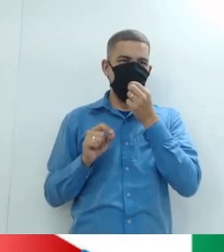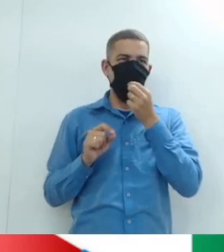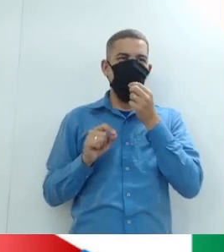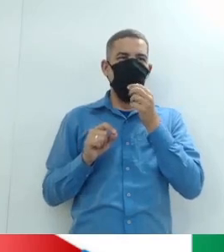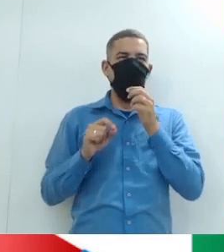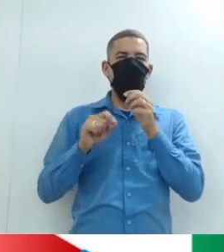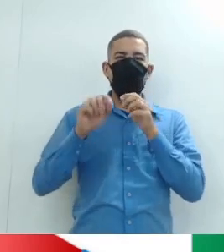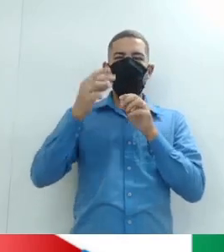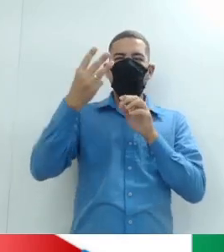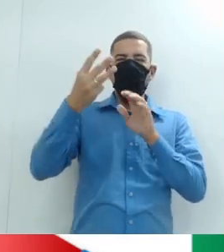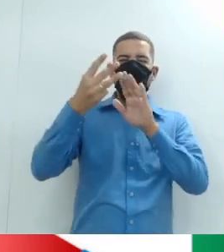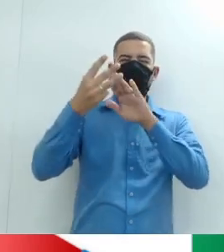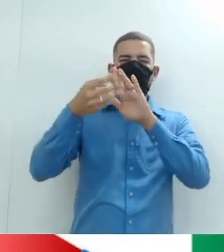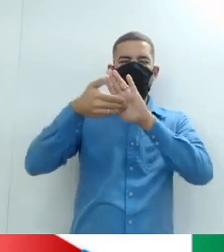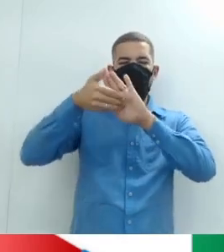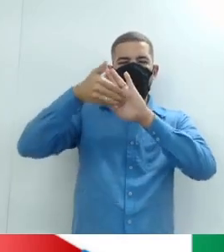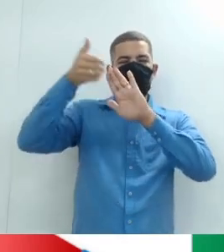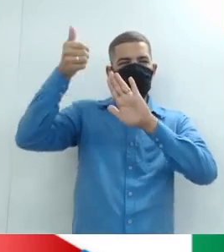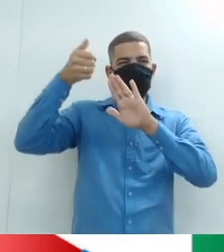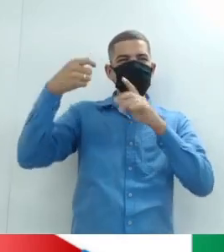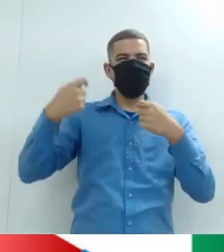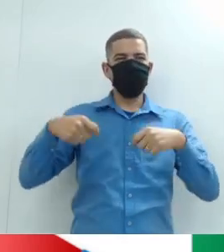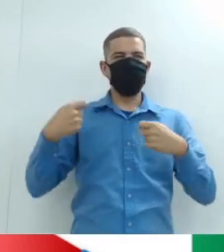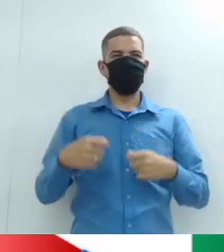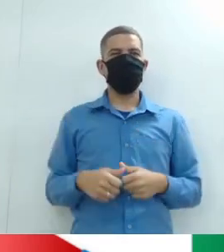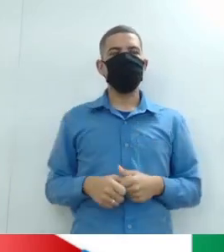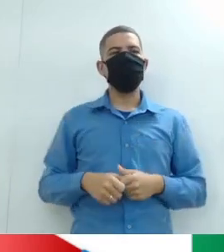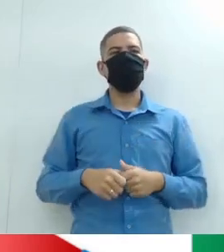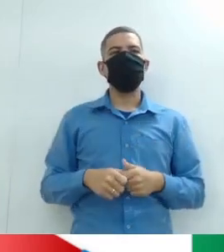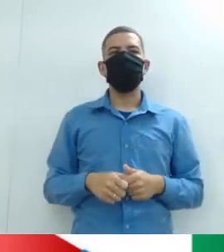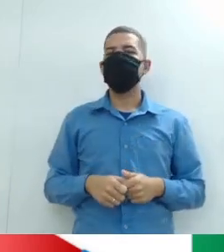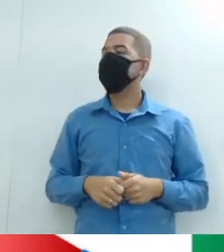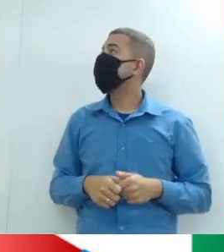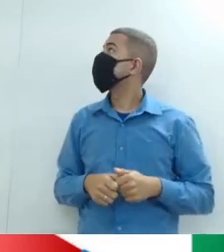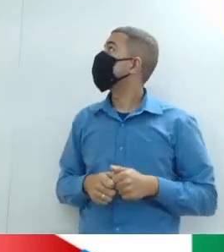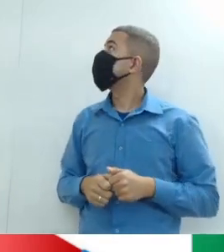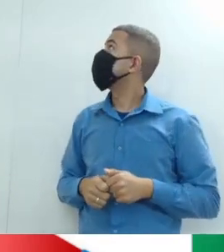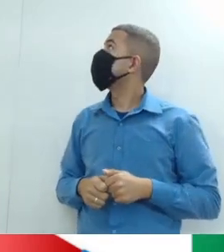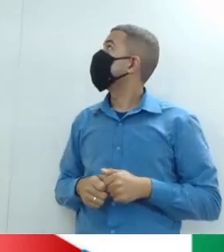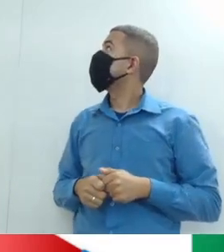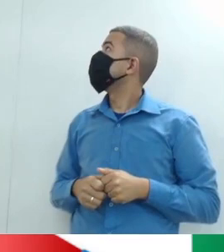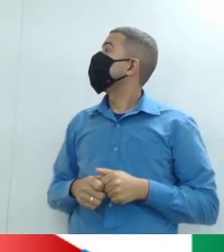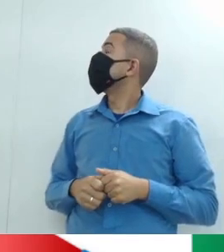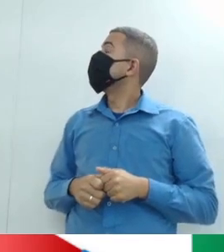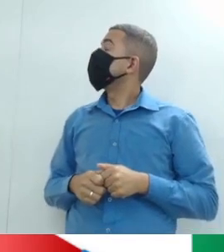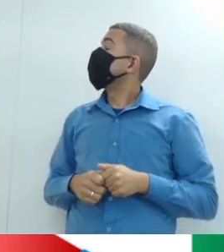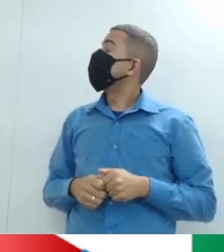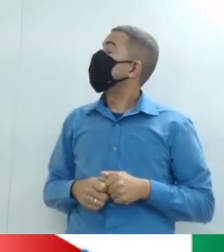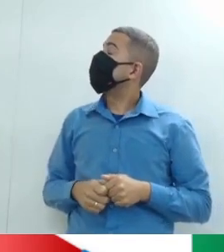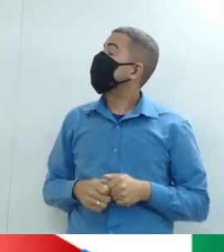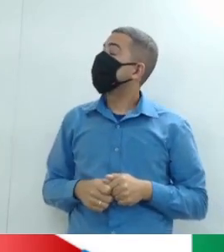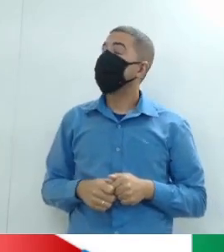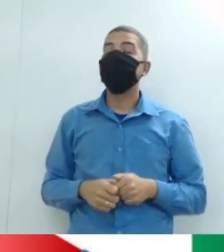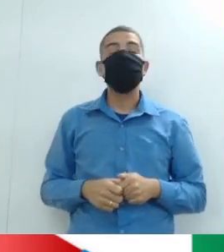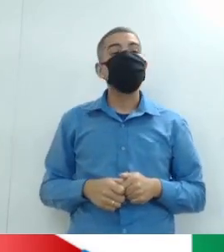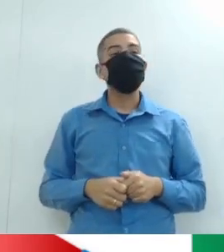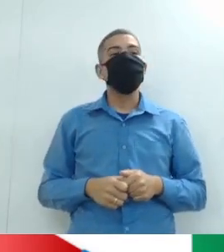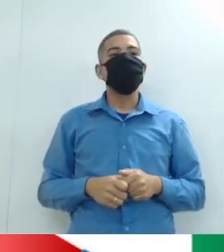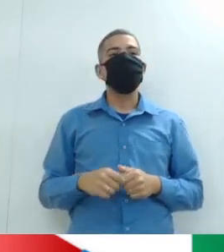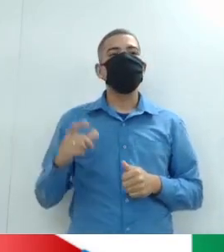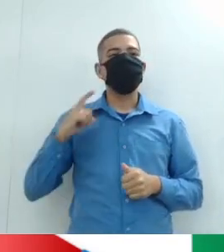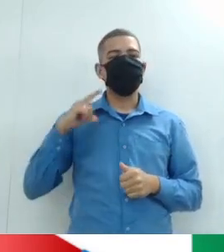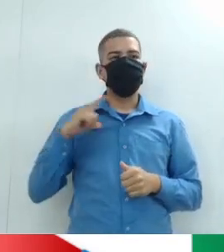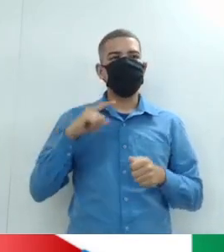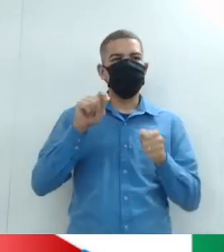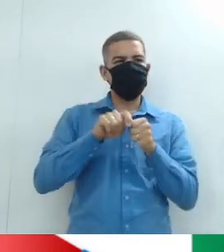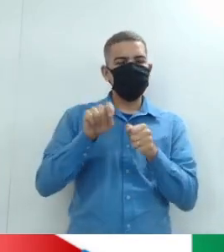raiz cúbica de A ao cubo, ok? Ó, tenho que extrair a raiz cúbica. Se eu faço isso de um lado, eu